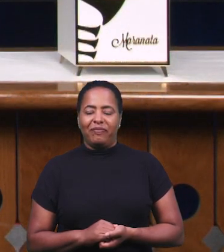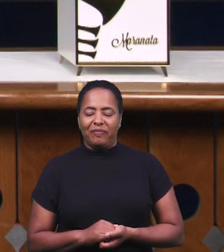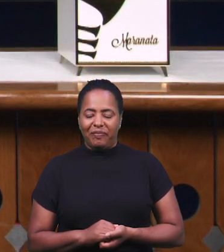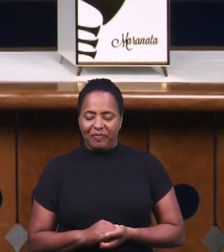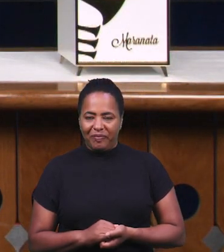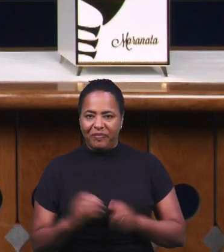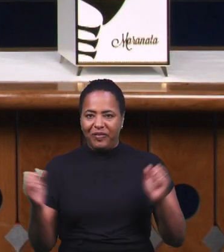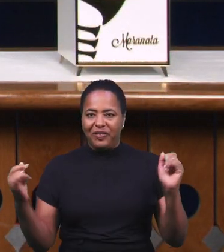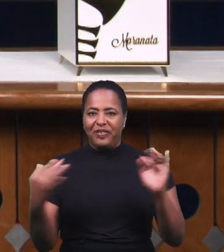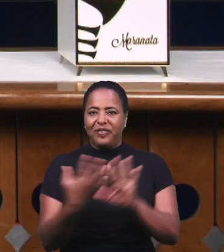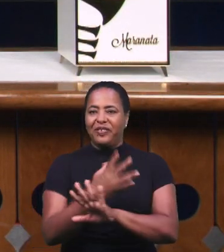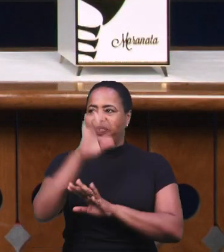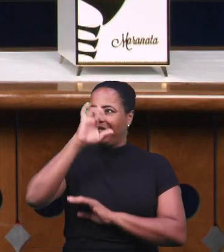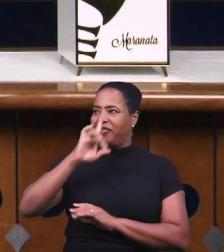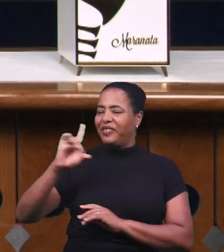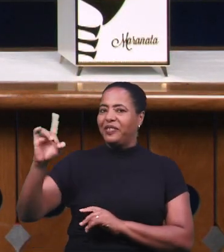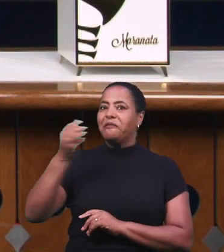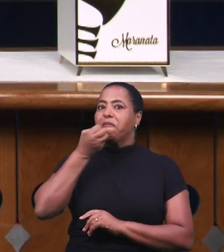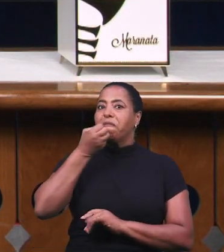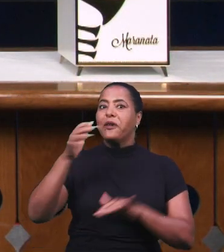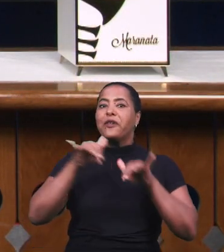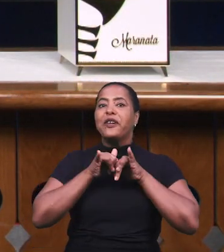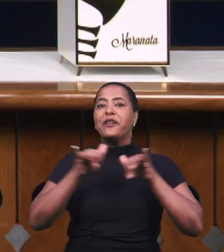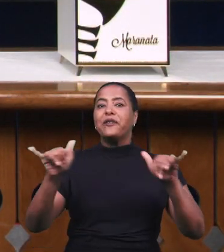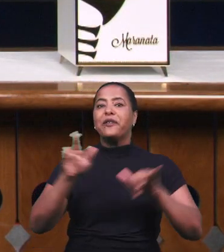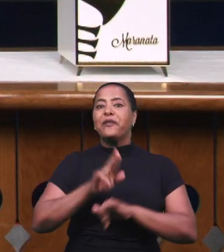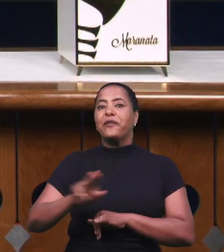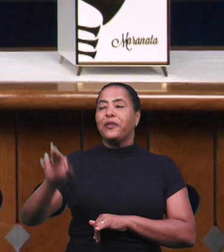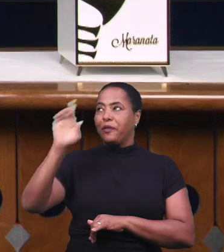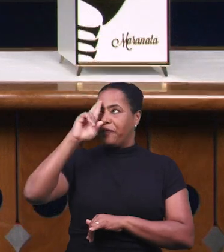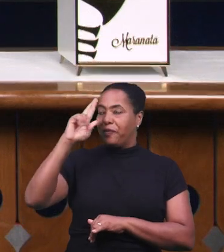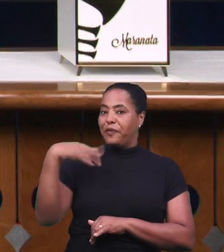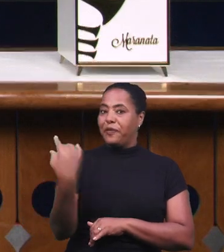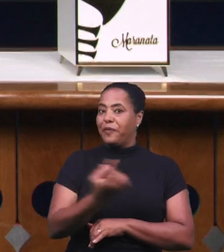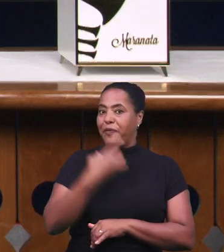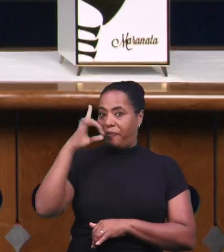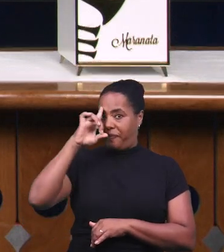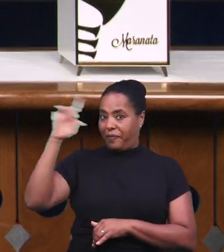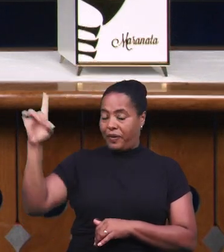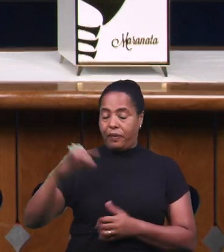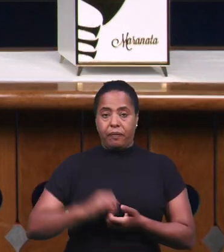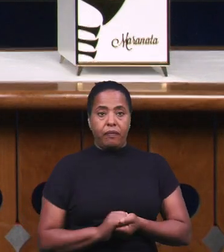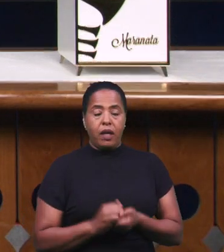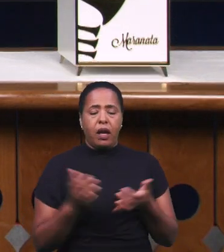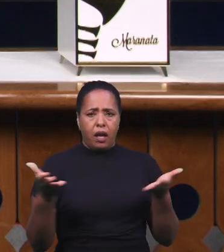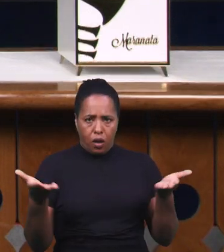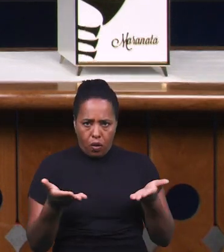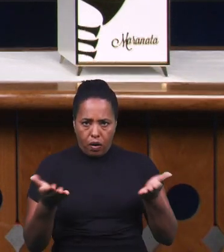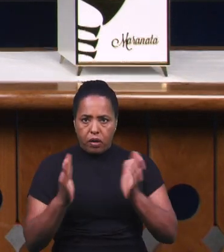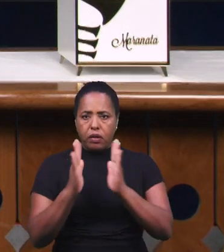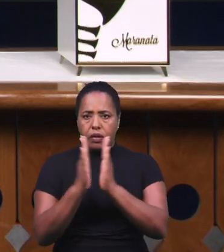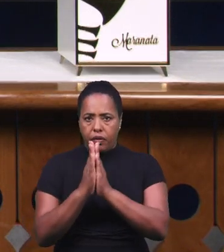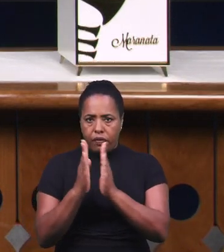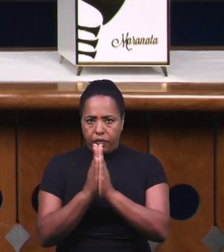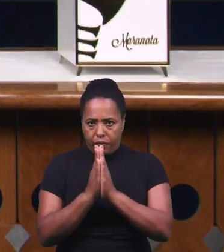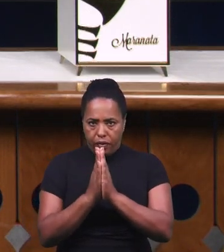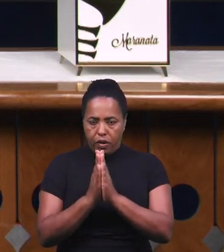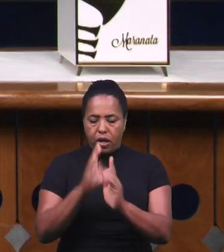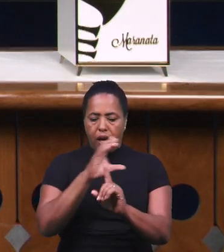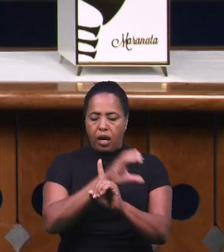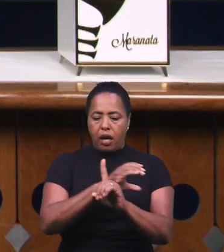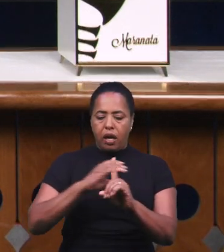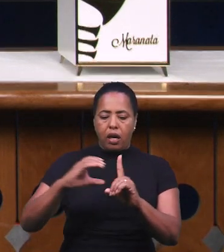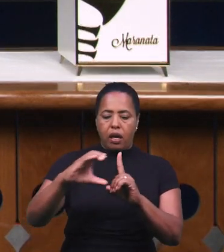Glória a Deus, bendito seja o nome do Senhor nosso Deus. Nesse instante nós oraremos a Deus, entregando a Ele